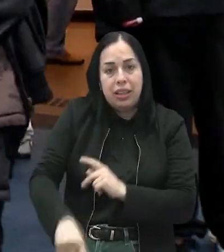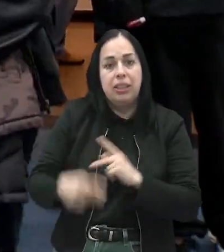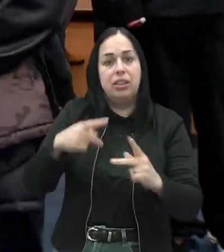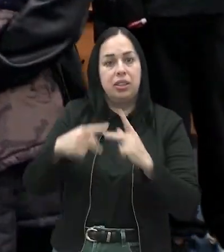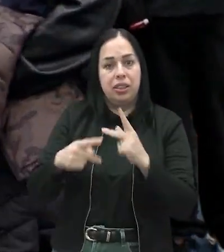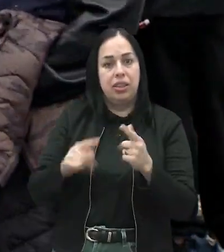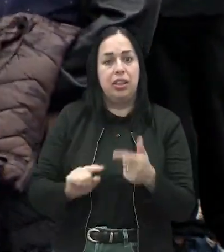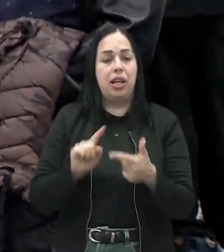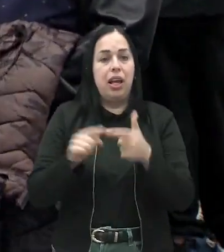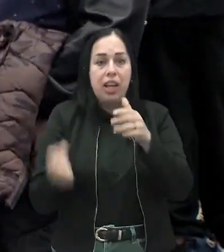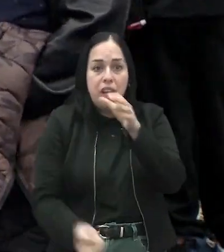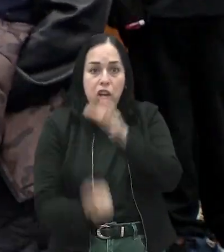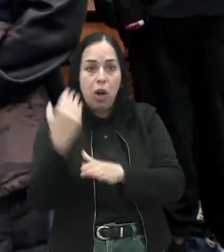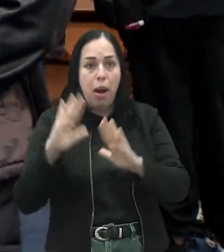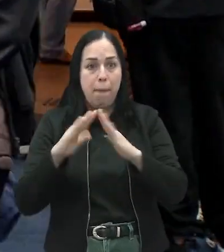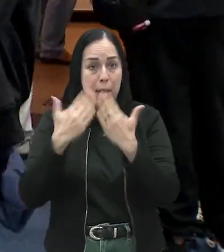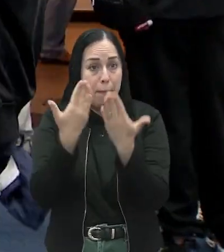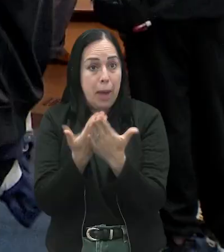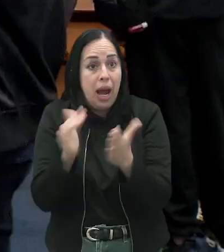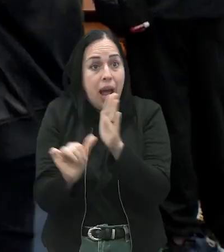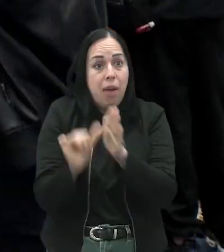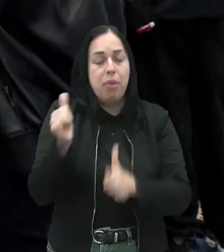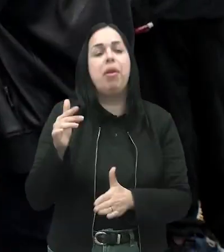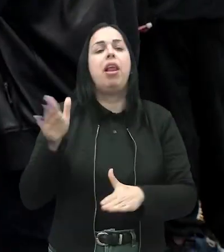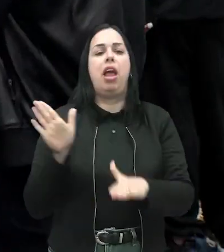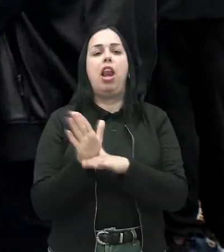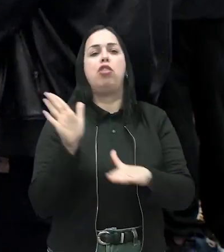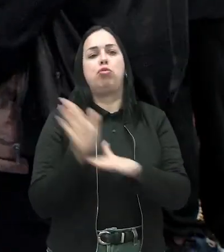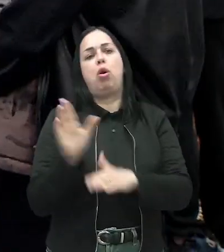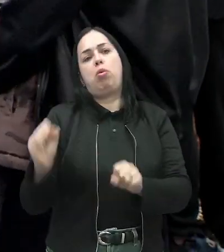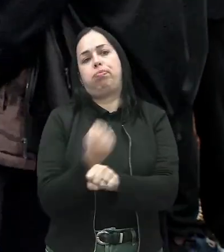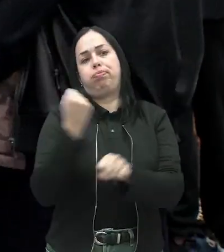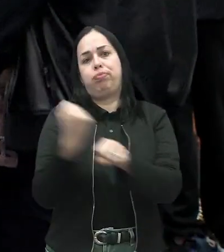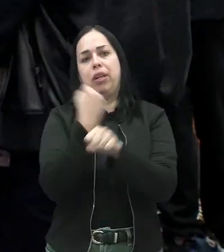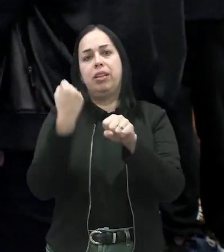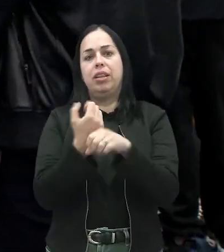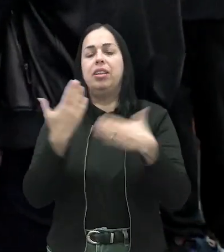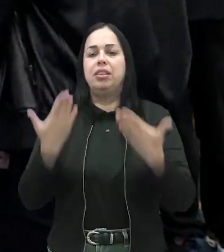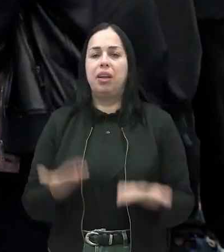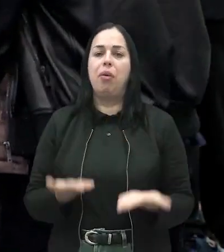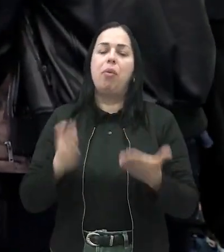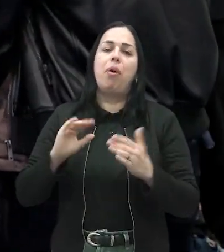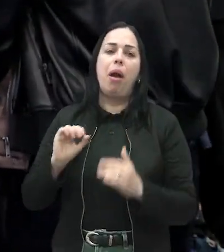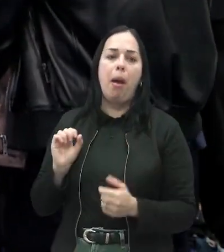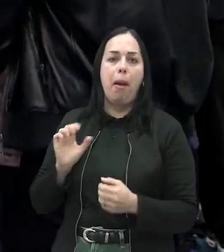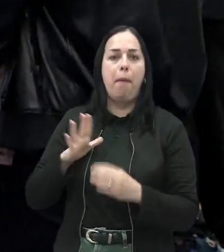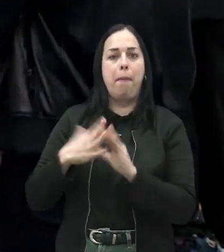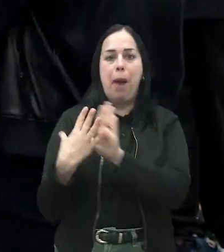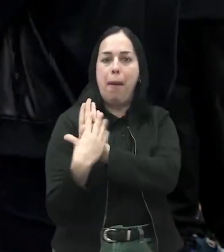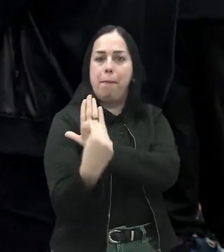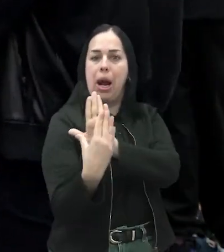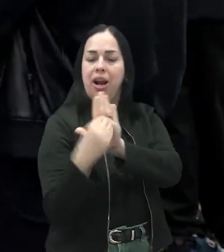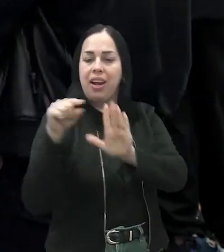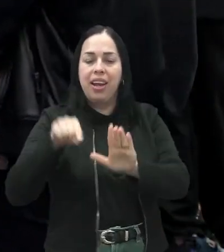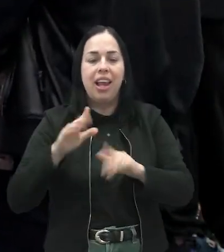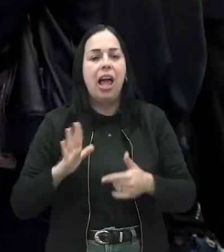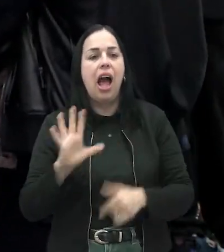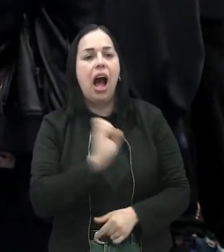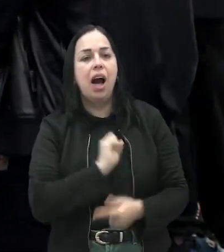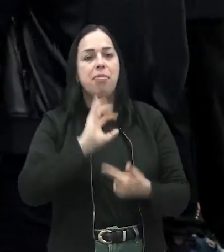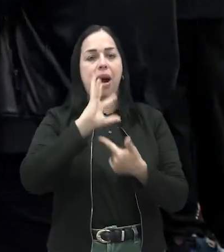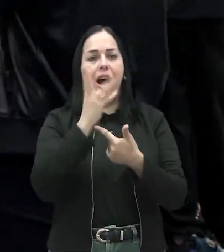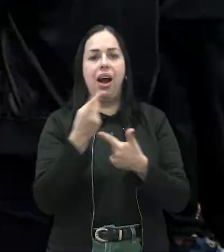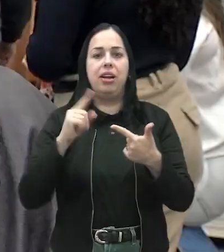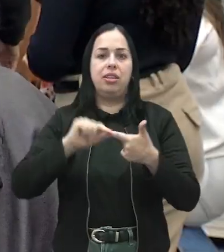primeira academia de capoeira que teve, ele ajudou a construir. Então eu acho que fica um legado de amor à arte, de amor